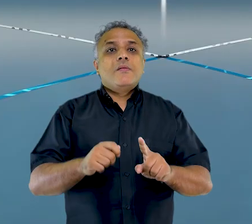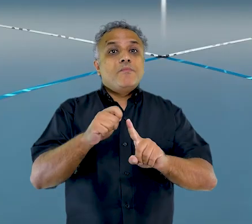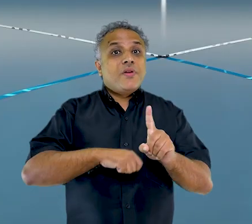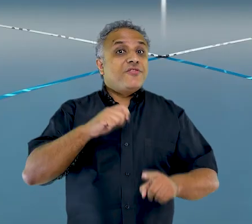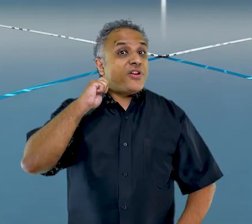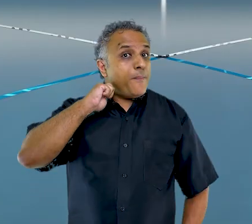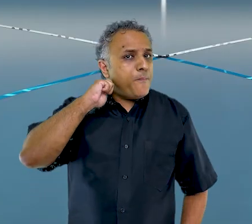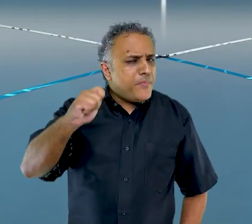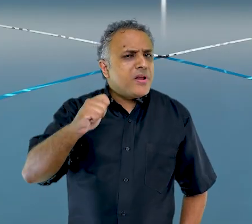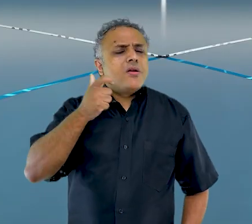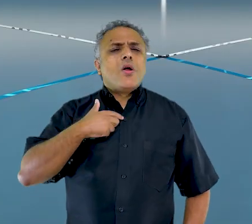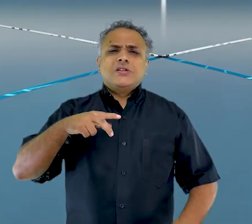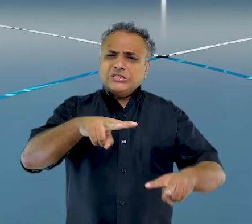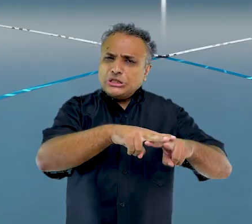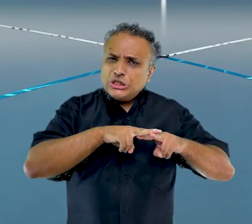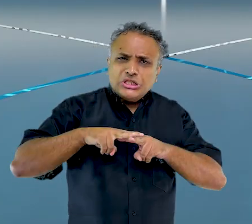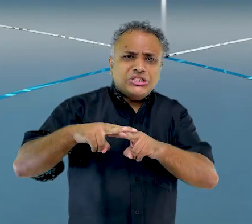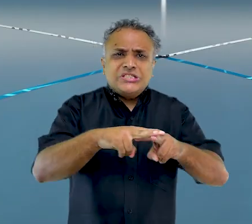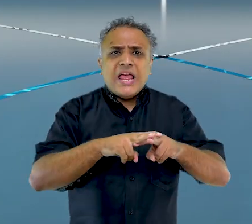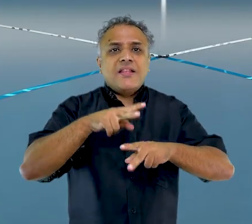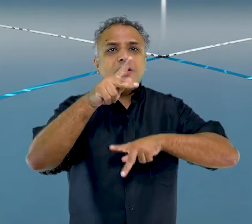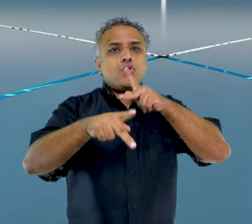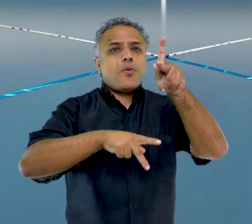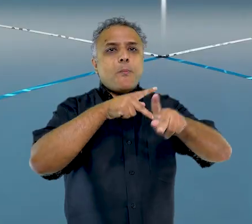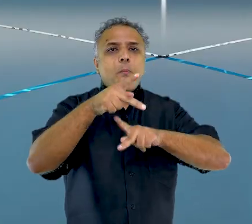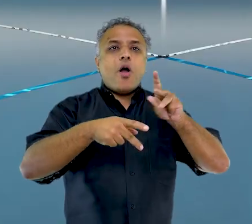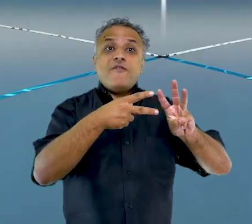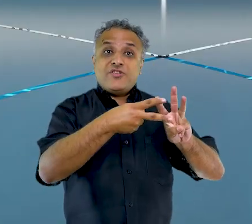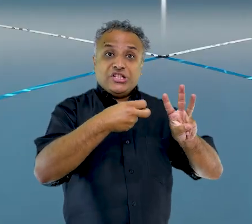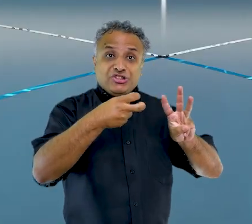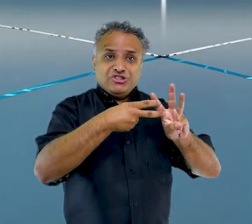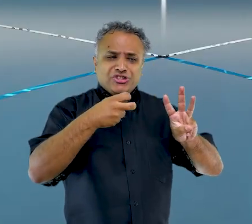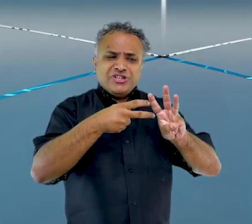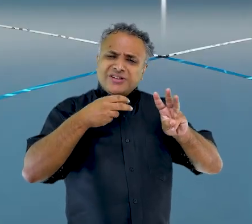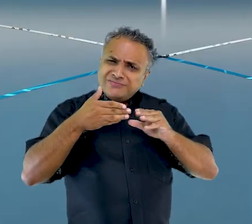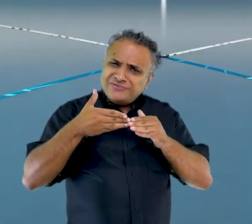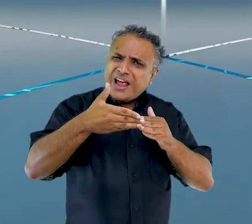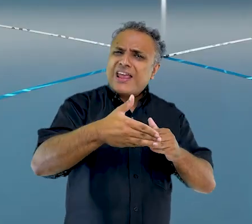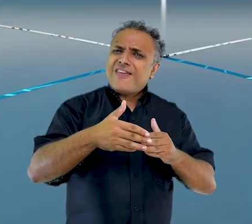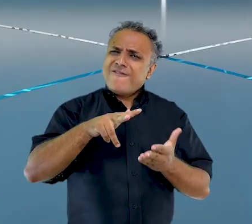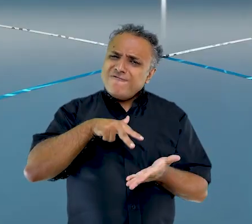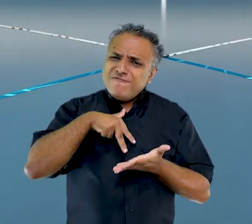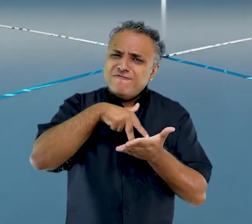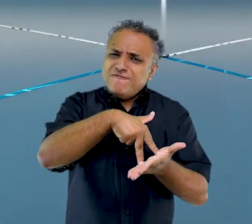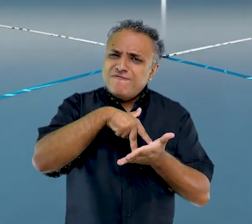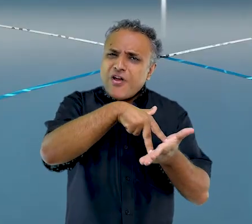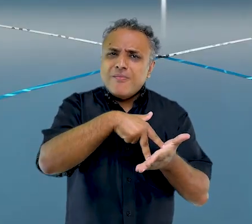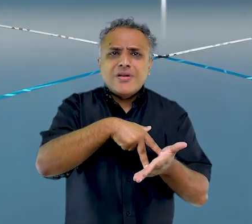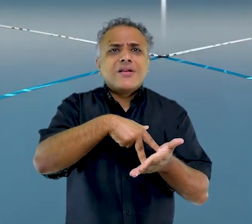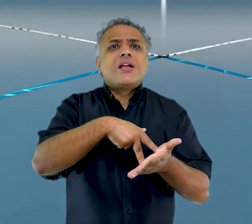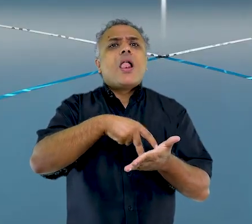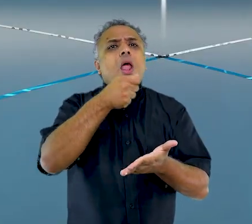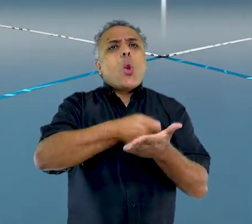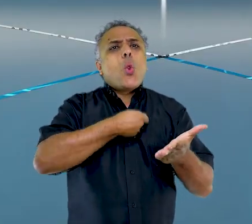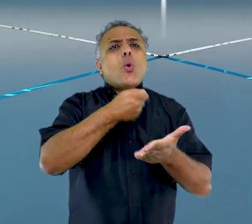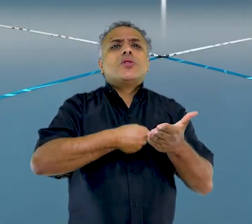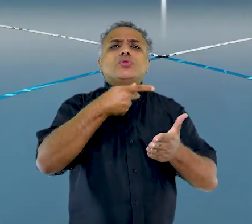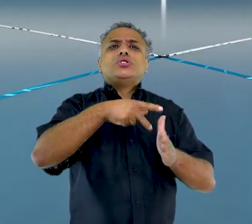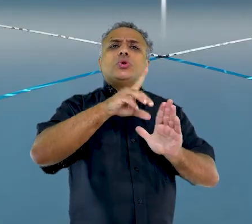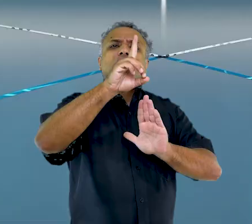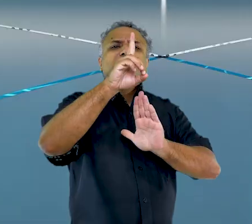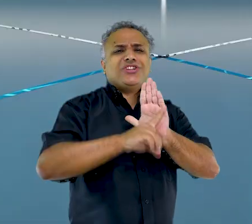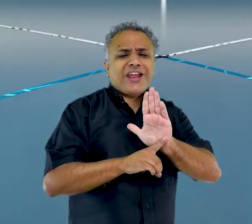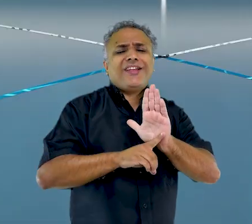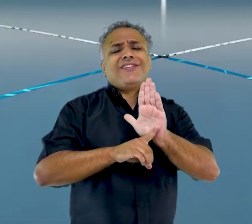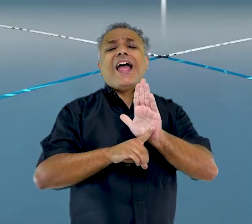Abril é mês de resistência para os povos indígenas, que seguem firmes na luta por seus direitos, mesmo